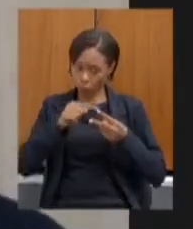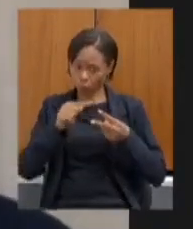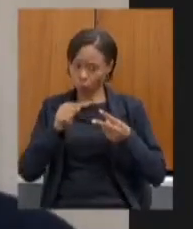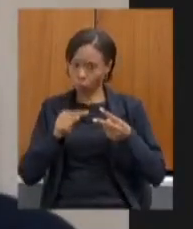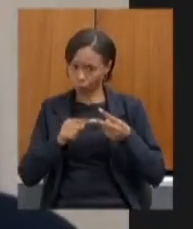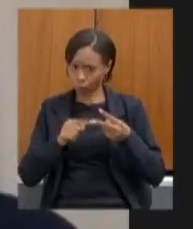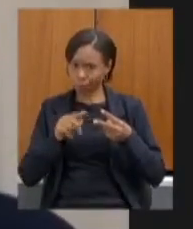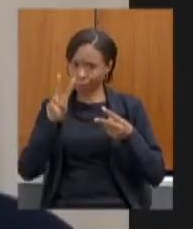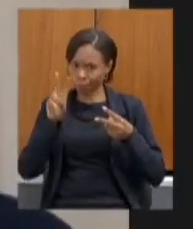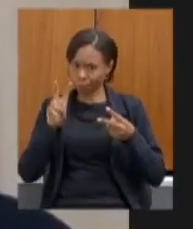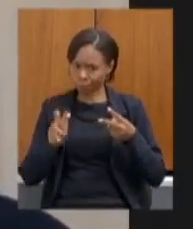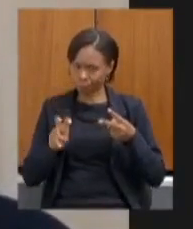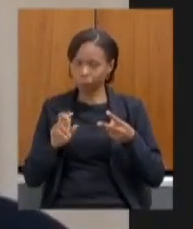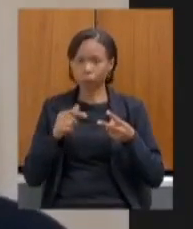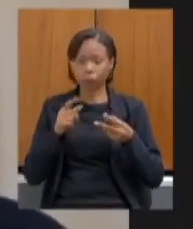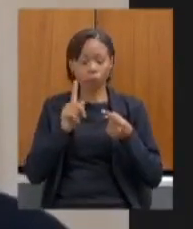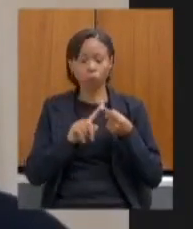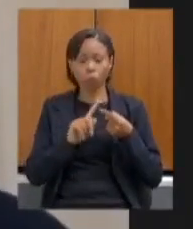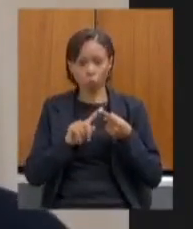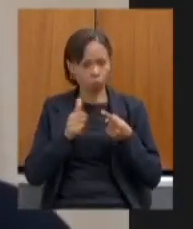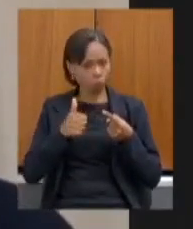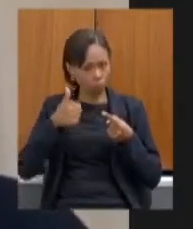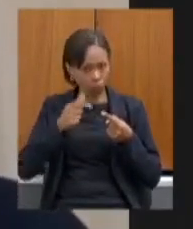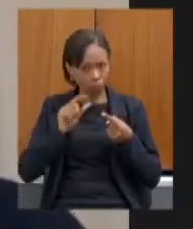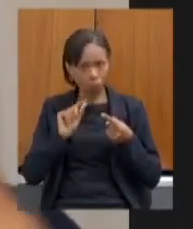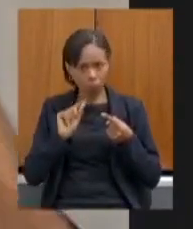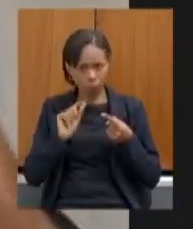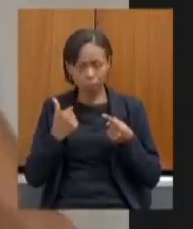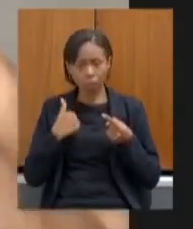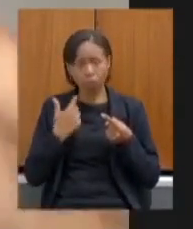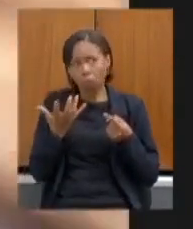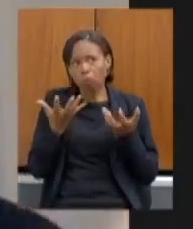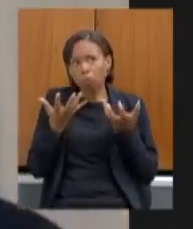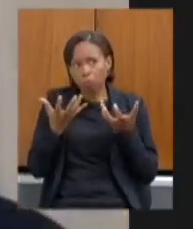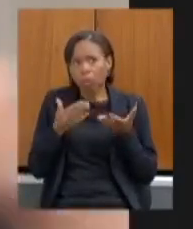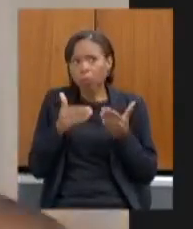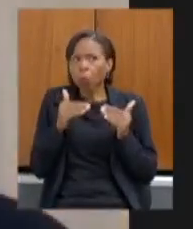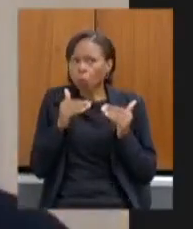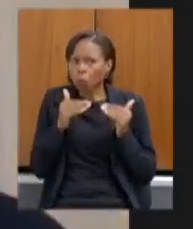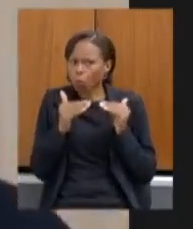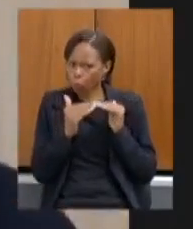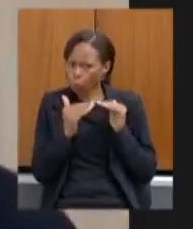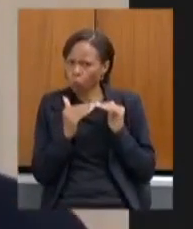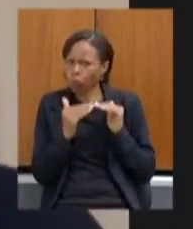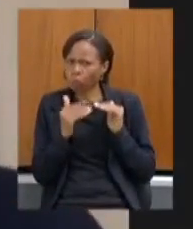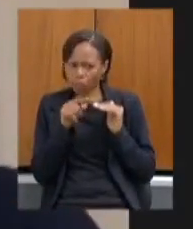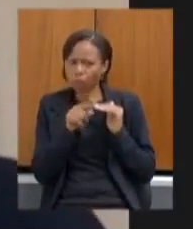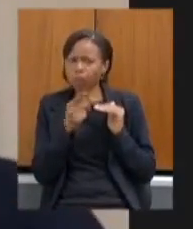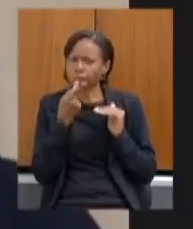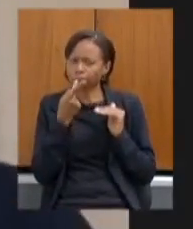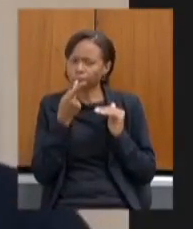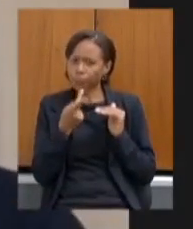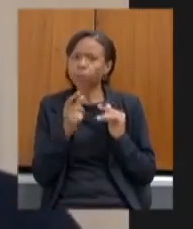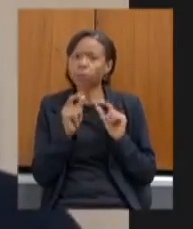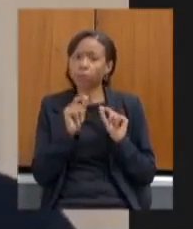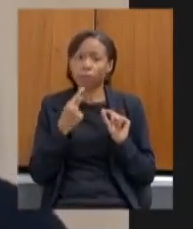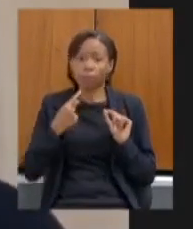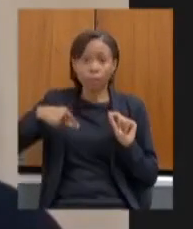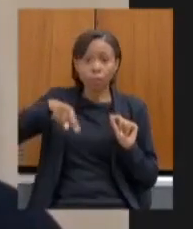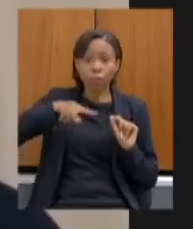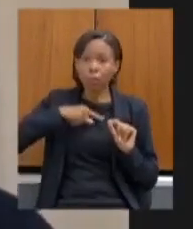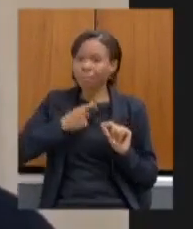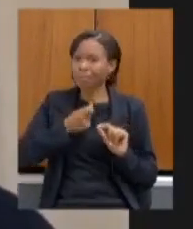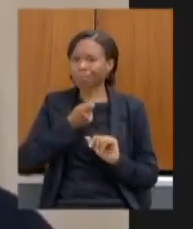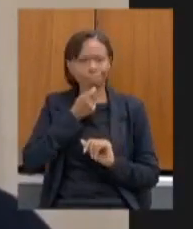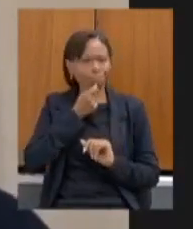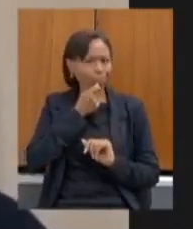O primeiro deles, eu gostaria muito de concordar com o senhor quando o senhor disse que nós ainda nós